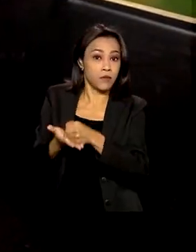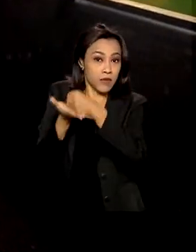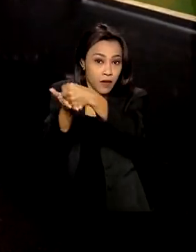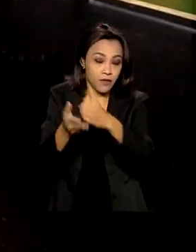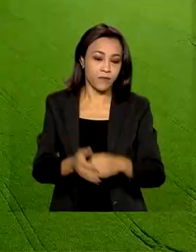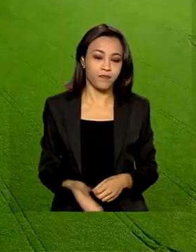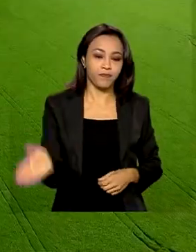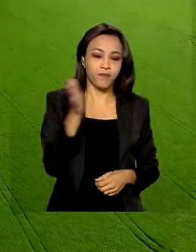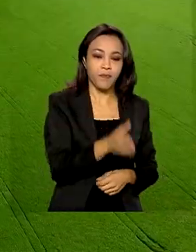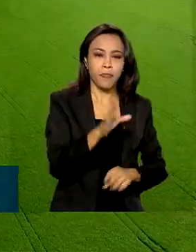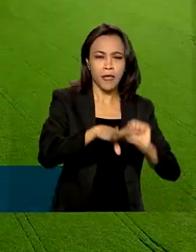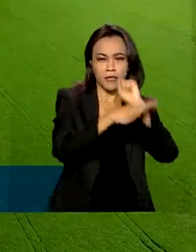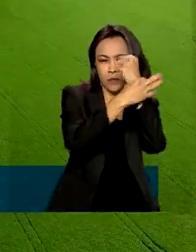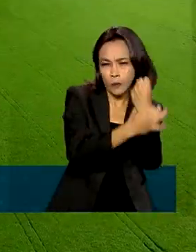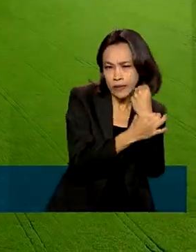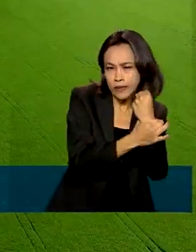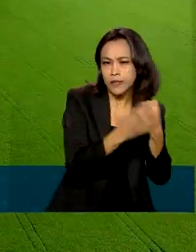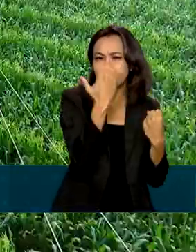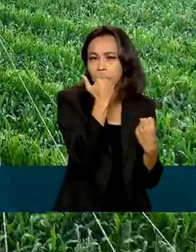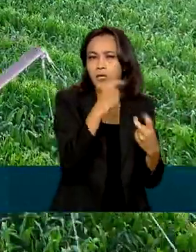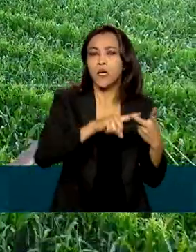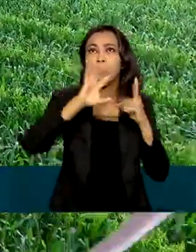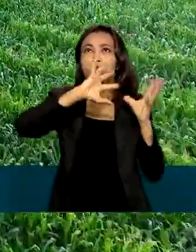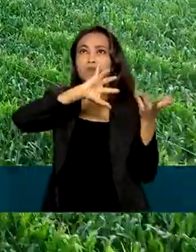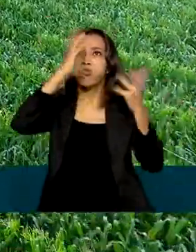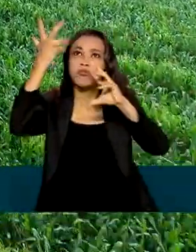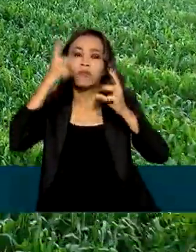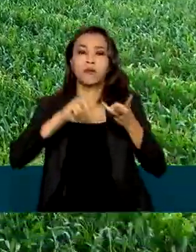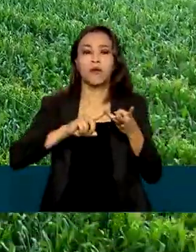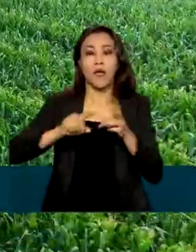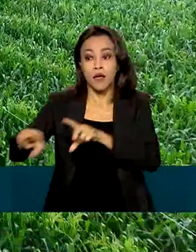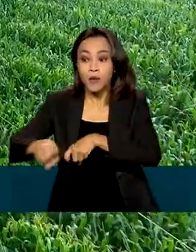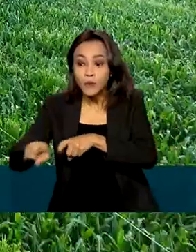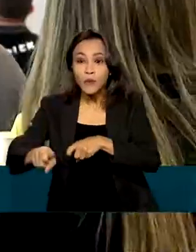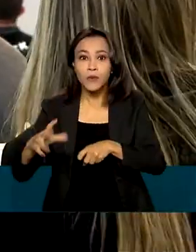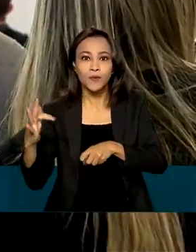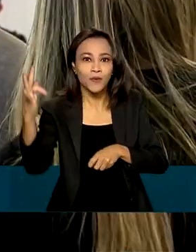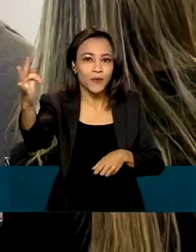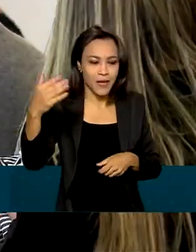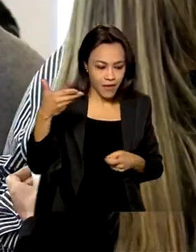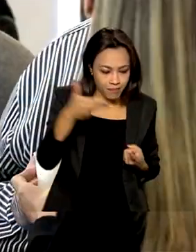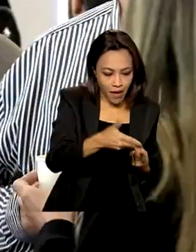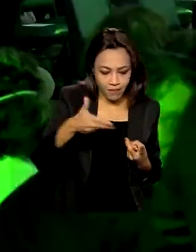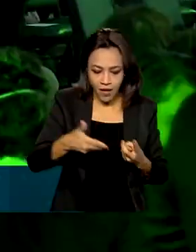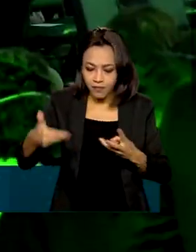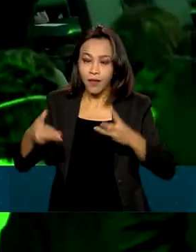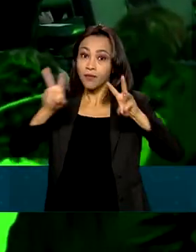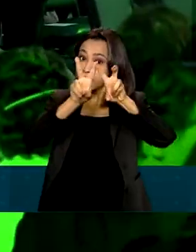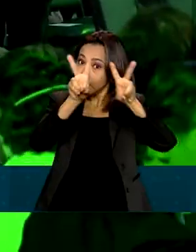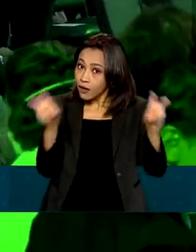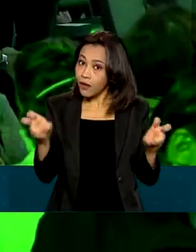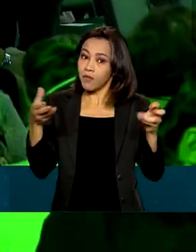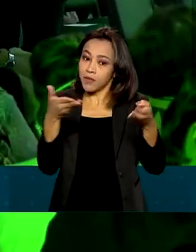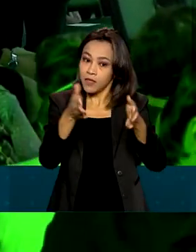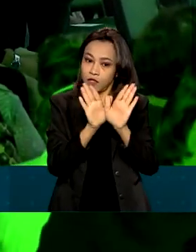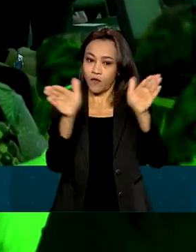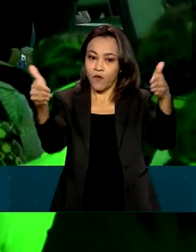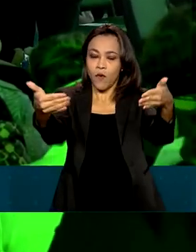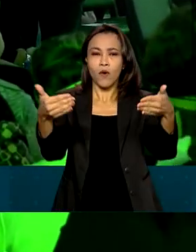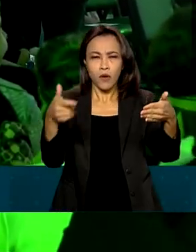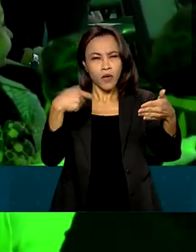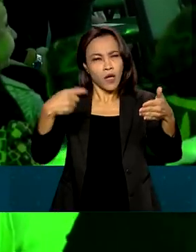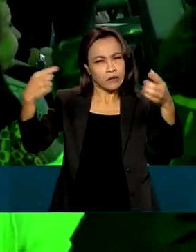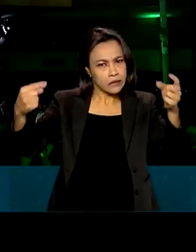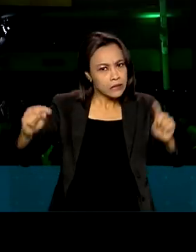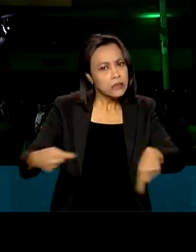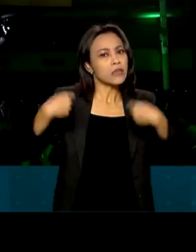Segurança alimentar, mudanças climáticas e agricultura do futuro são temas deste fórum que busca debater os desafios